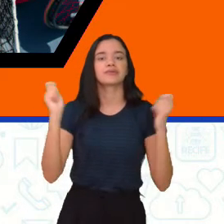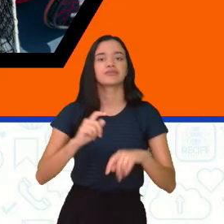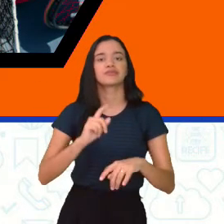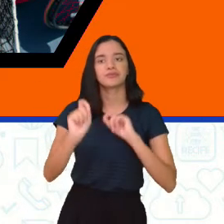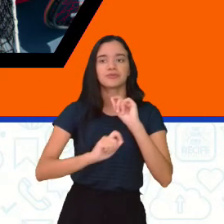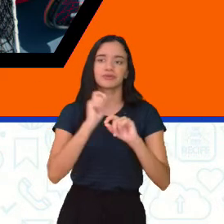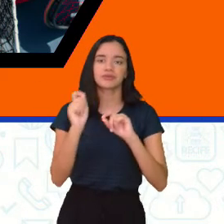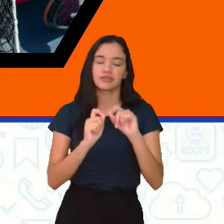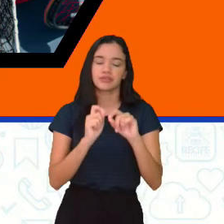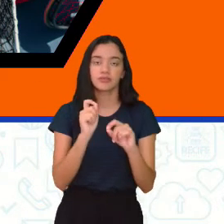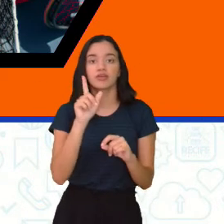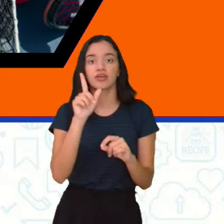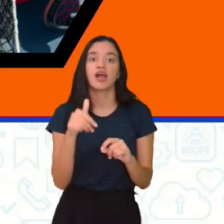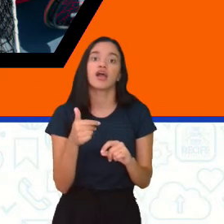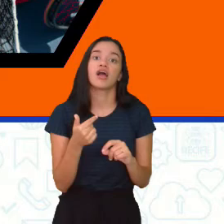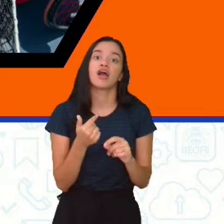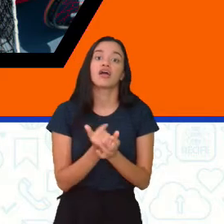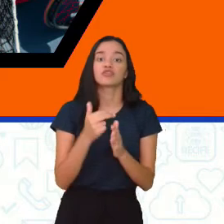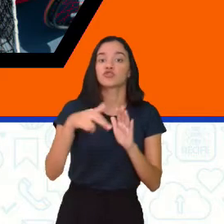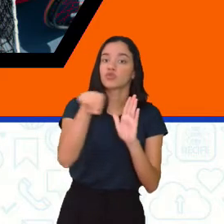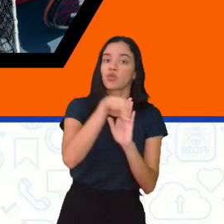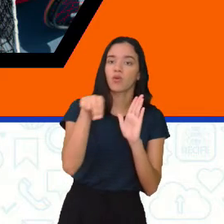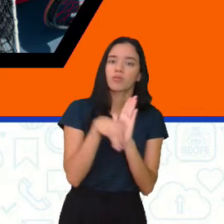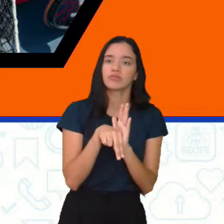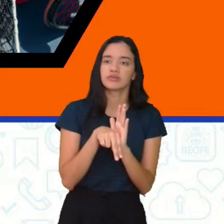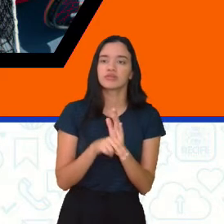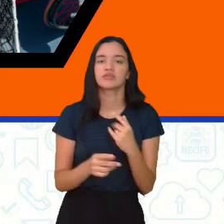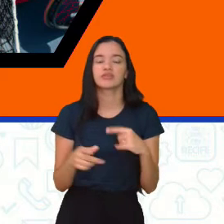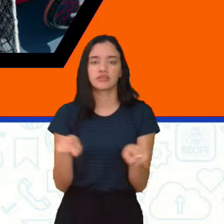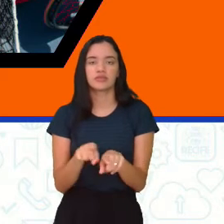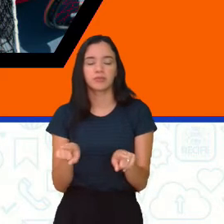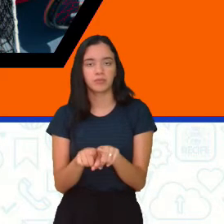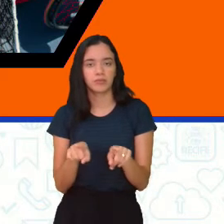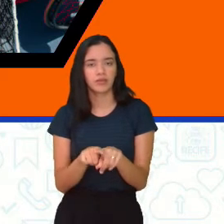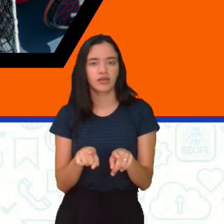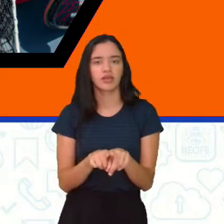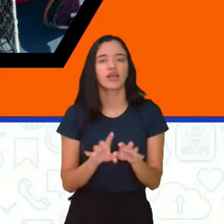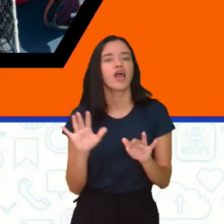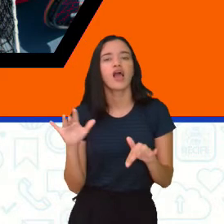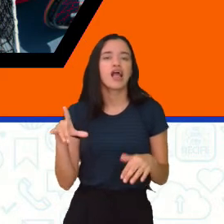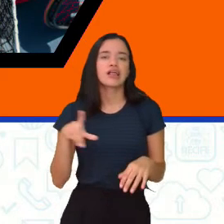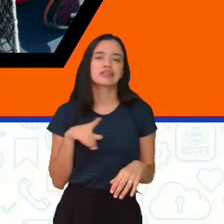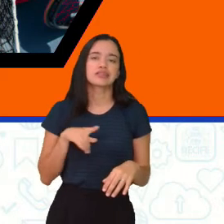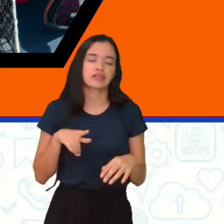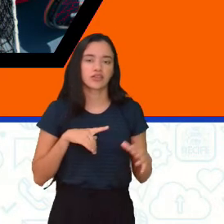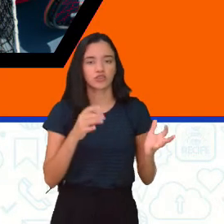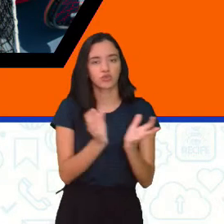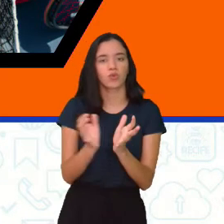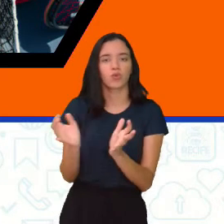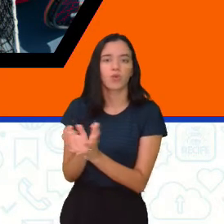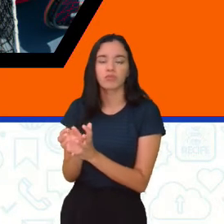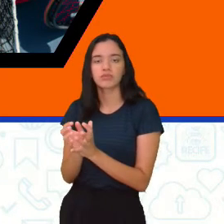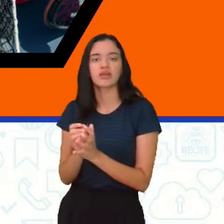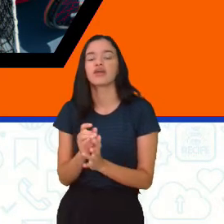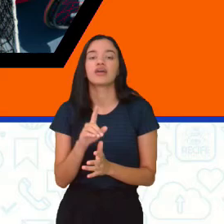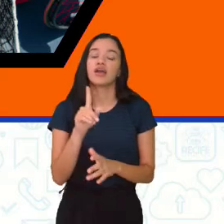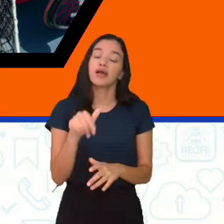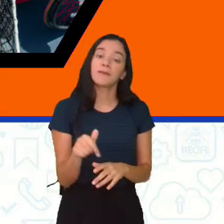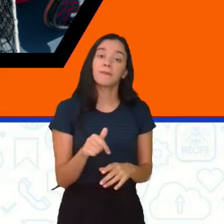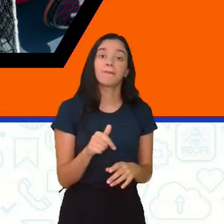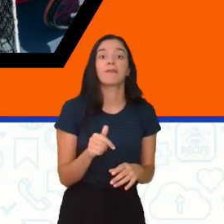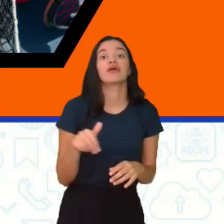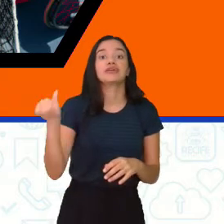estatuto interno que rege suas normas e sua missão. Então, tem clubes, né, aí,